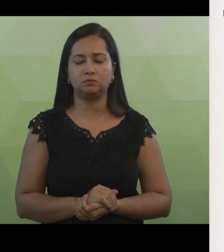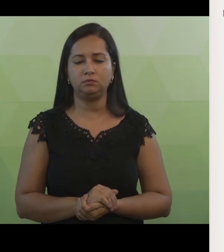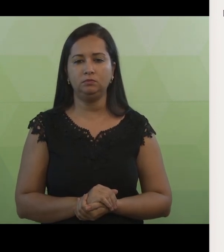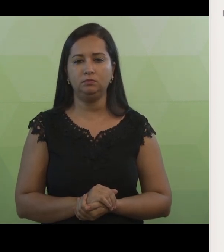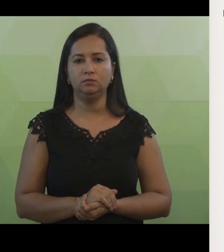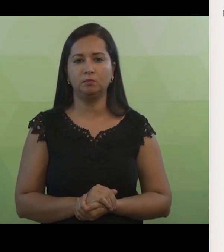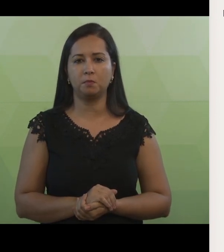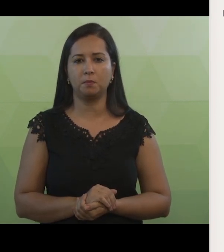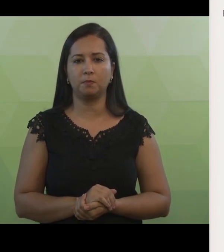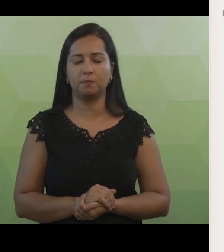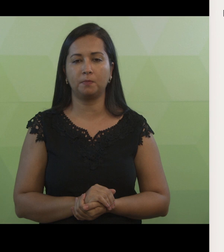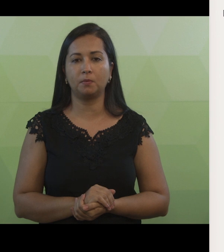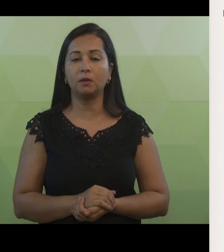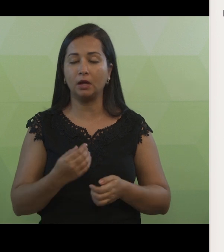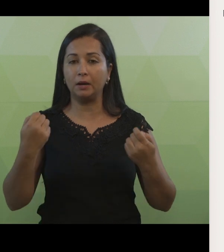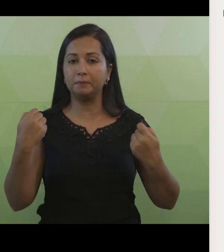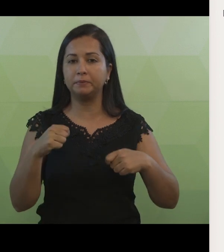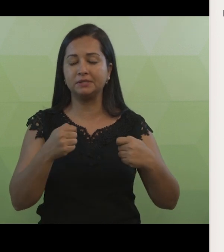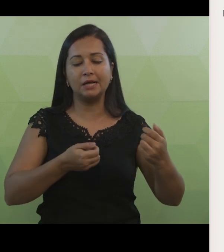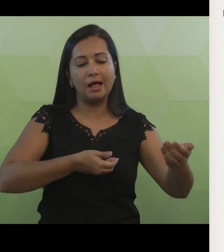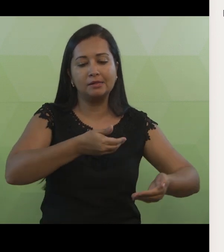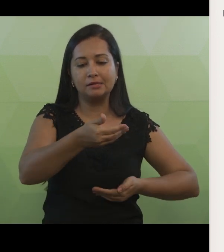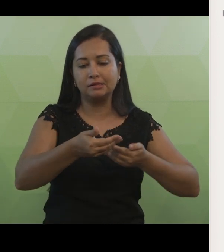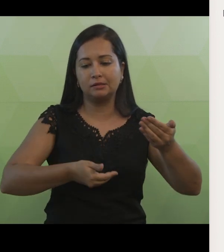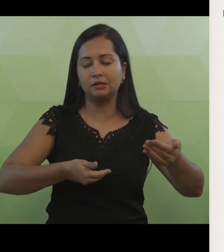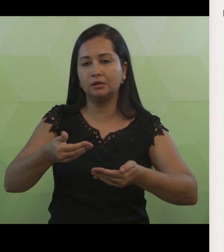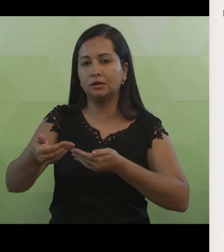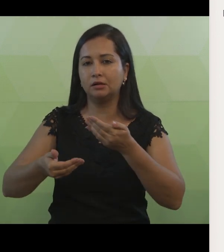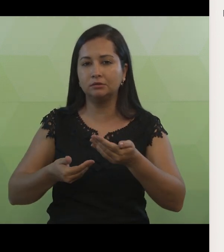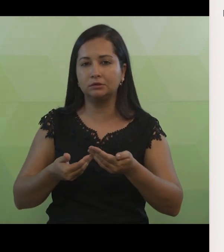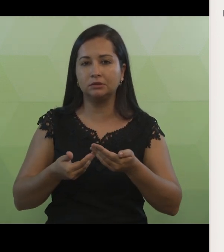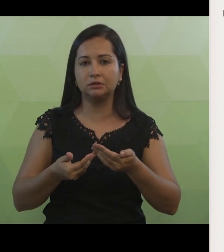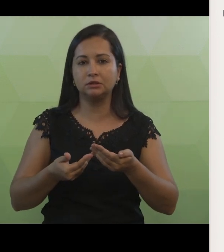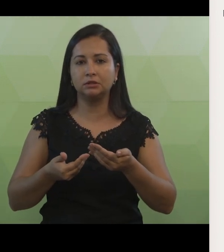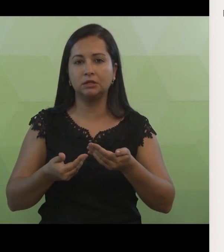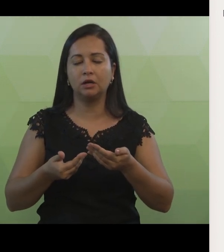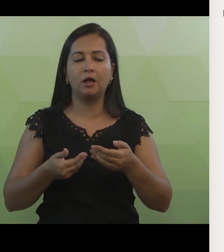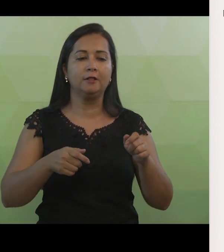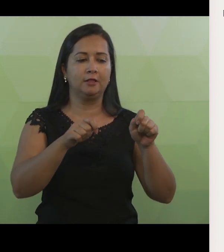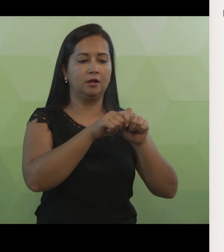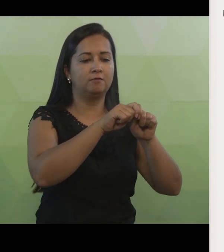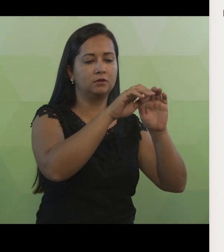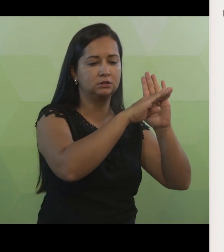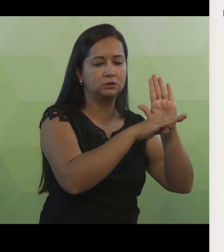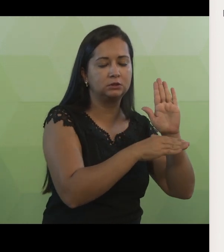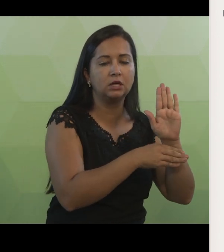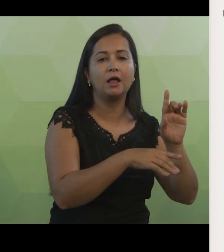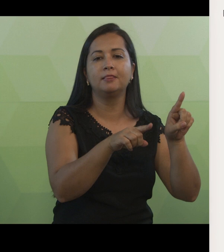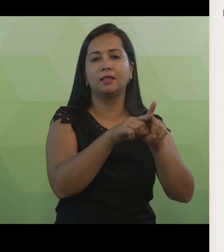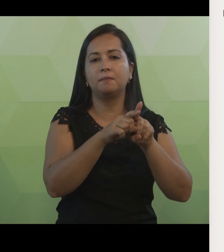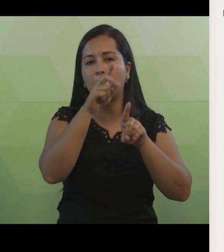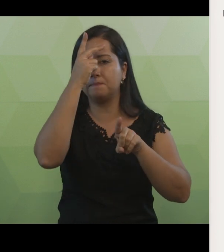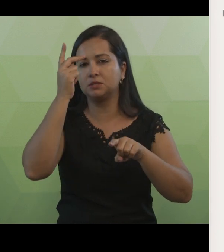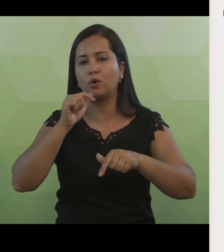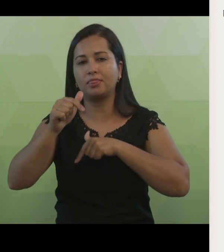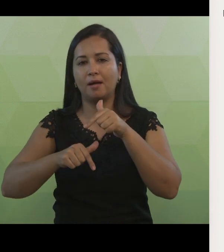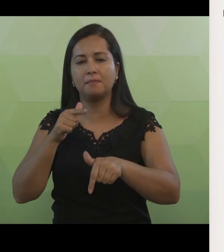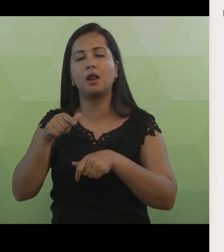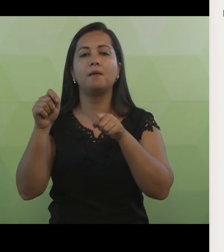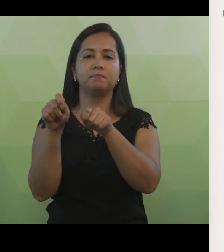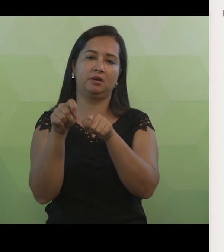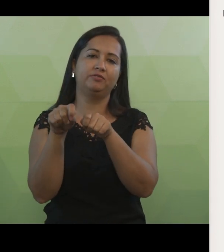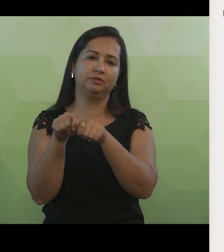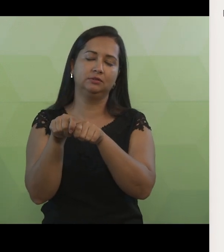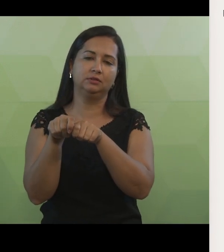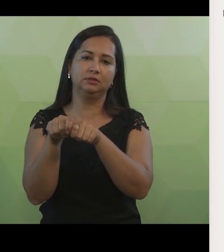É necessário uma interação entre as áreas de desenvolvimento e de produção, para garantir a segurança da aplicação no ambiente de produção,